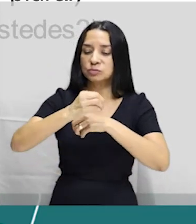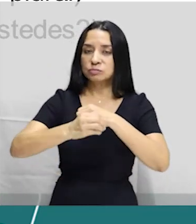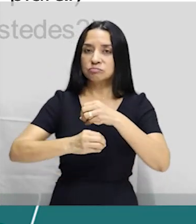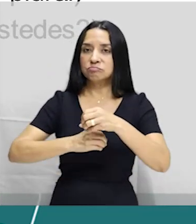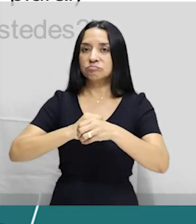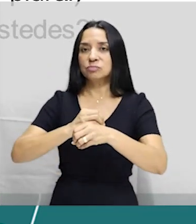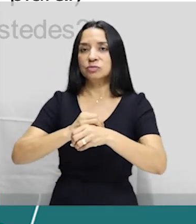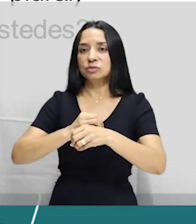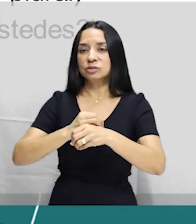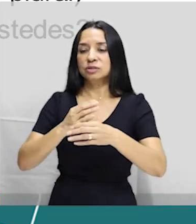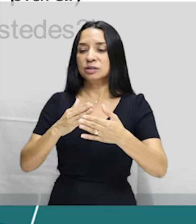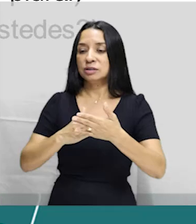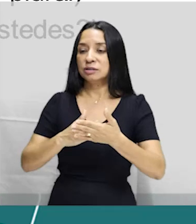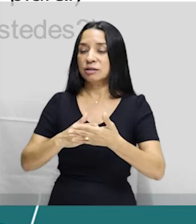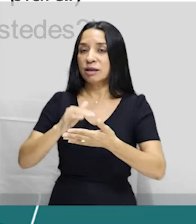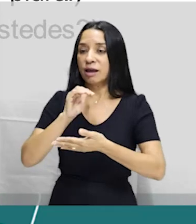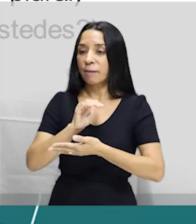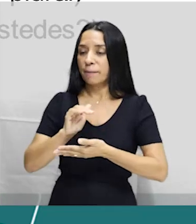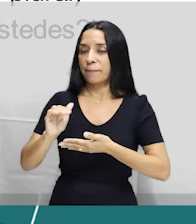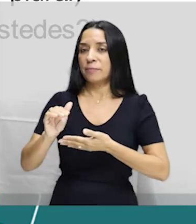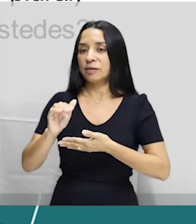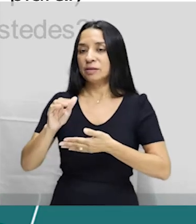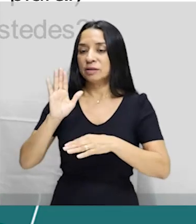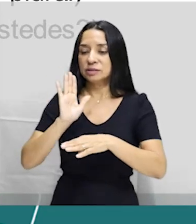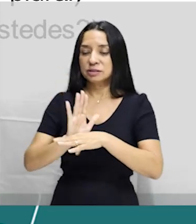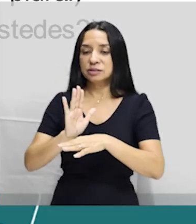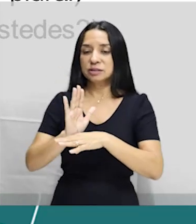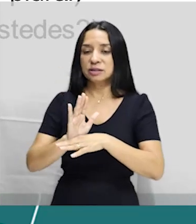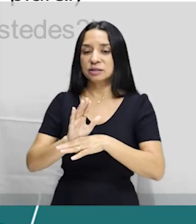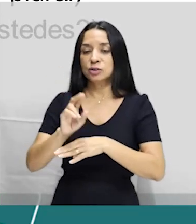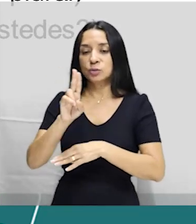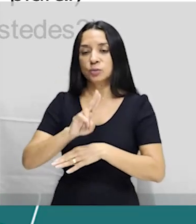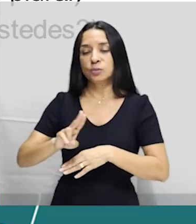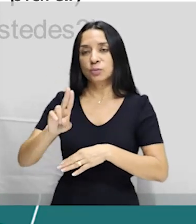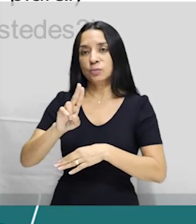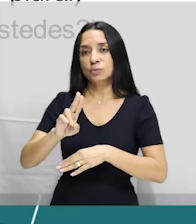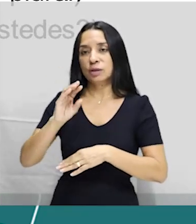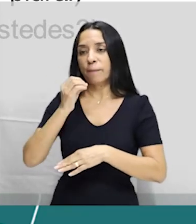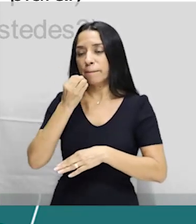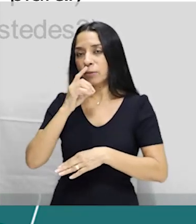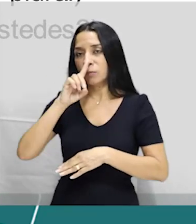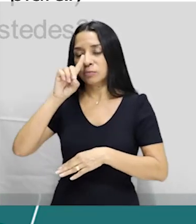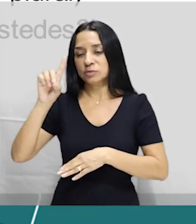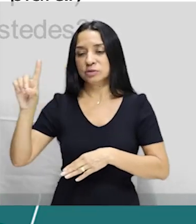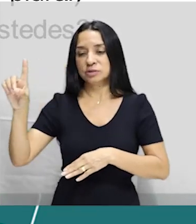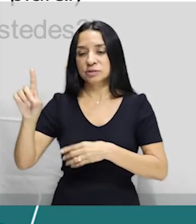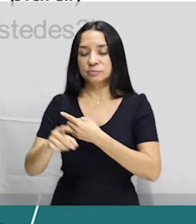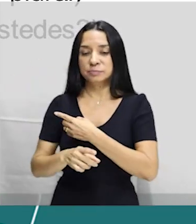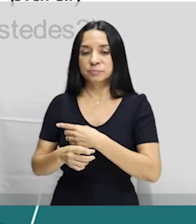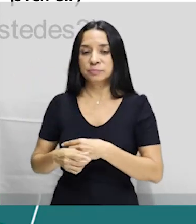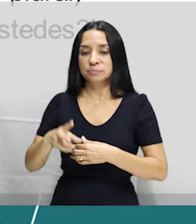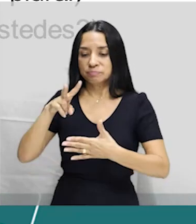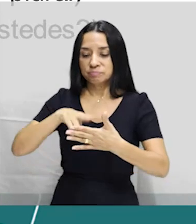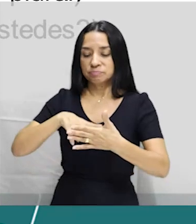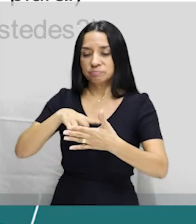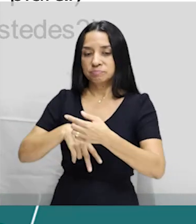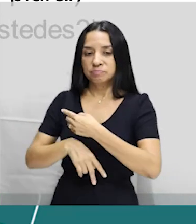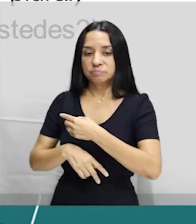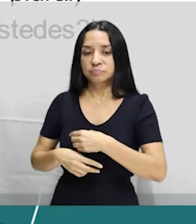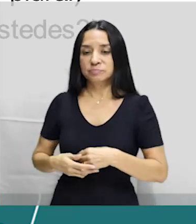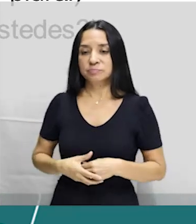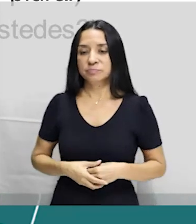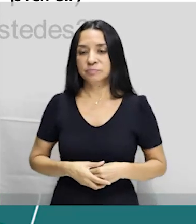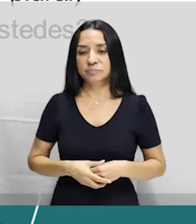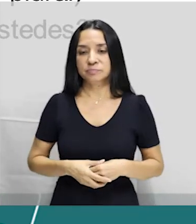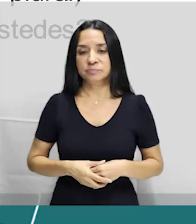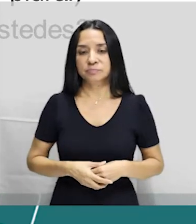da tarde, eu uso buenos dias ou buen dia, tá? Para el dia pode ser singular